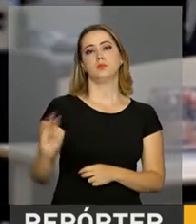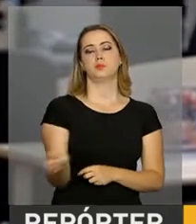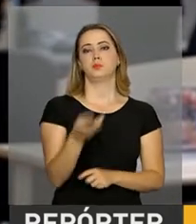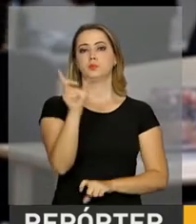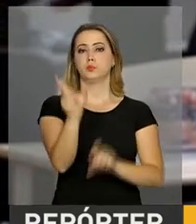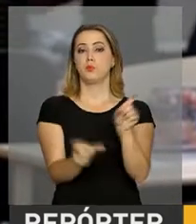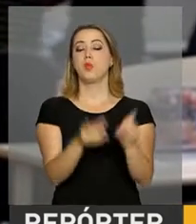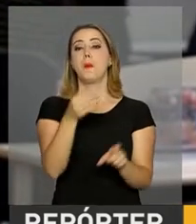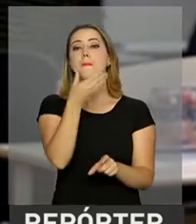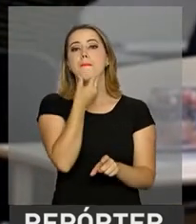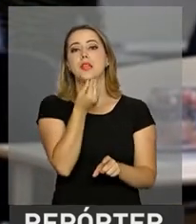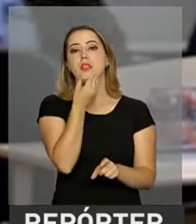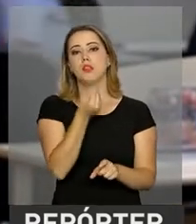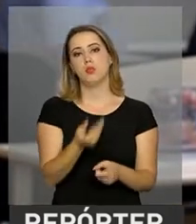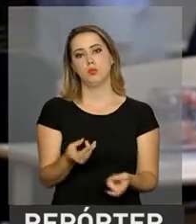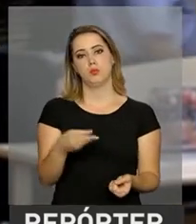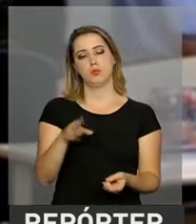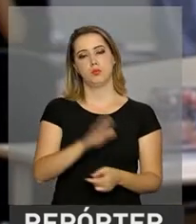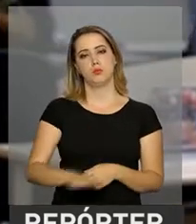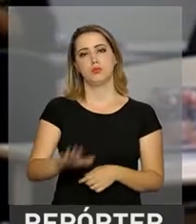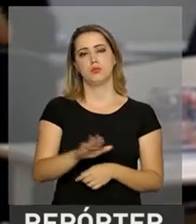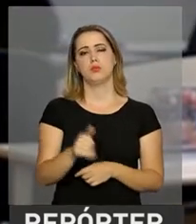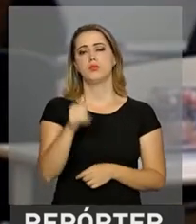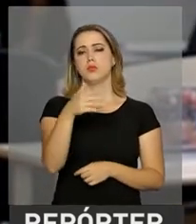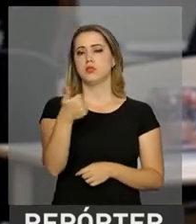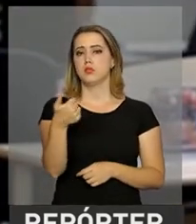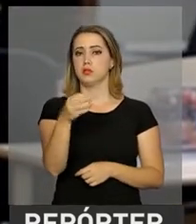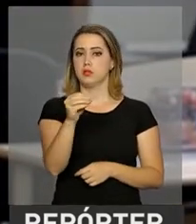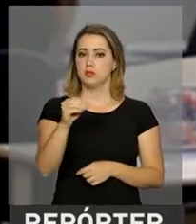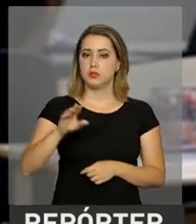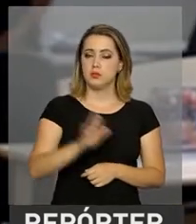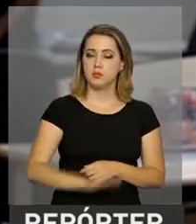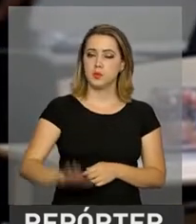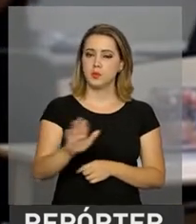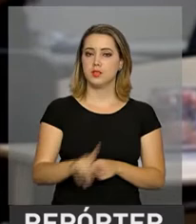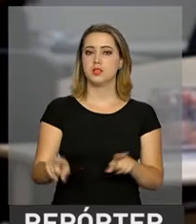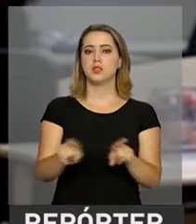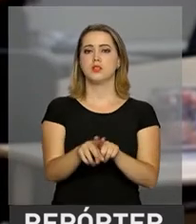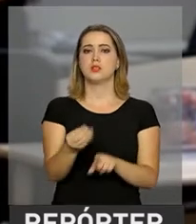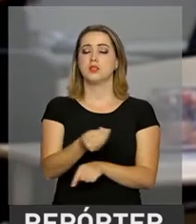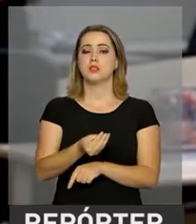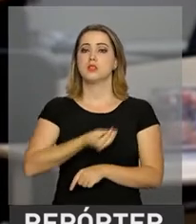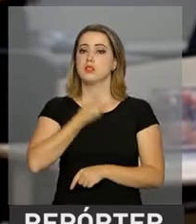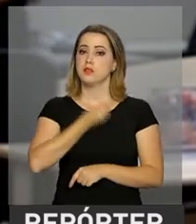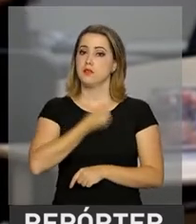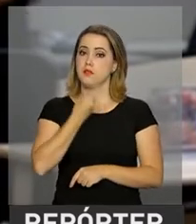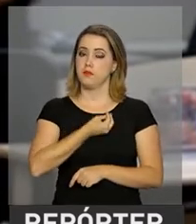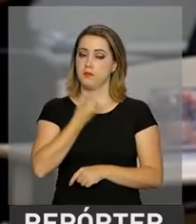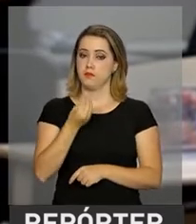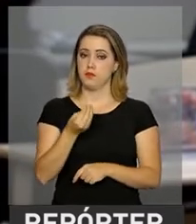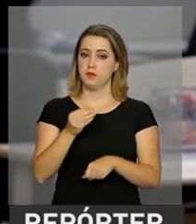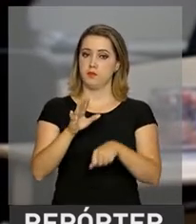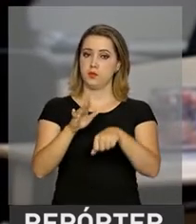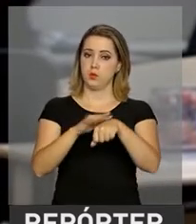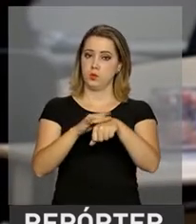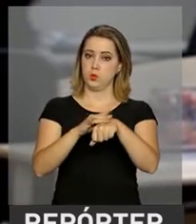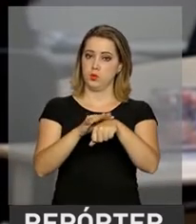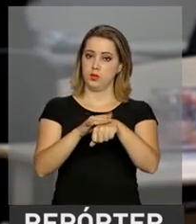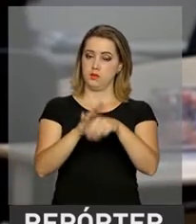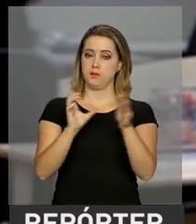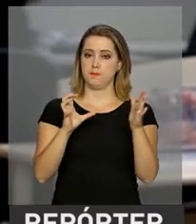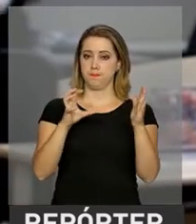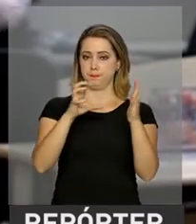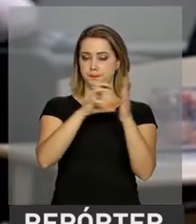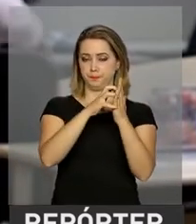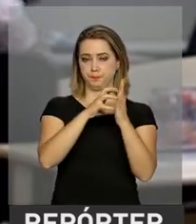mil meninos, além de 100 mil crianças e jovens de 9 a 26 anos que vivem com HIV/AIDS. Para isso, o Ministério da Saúde